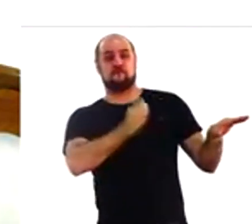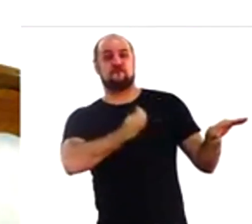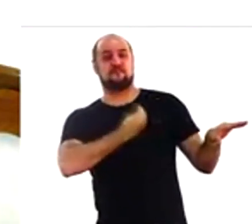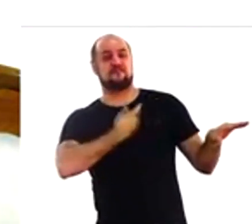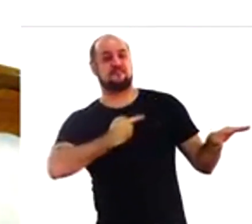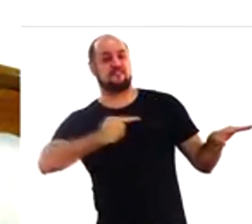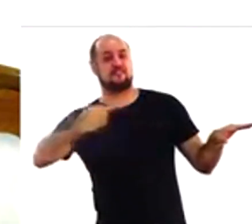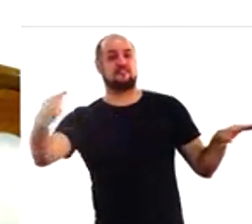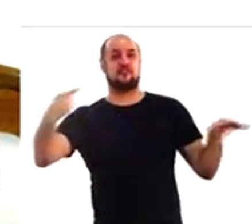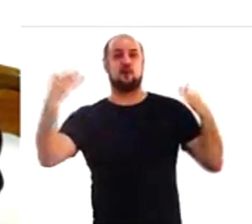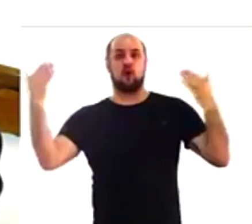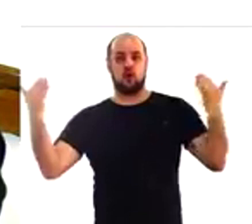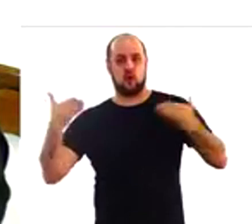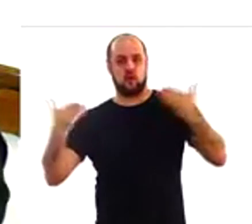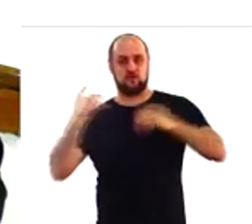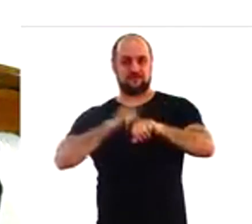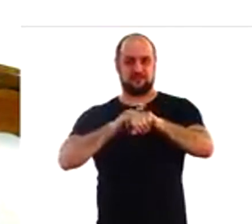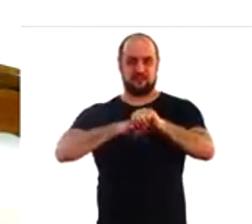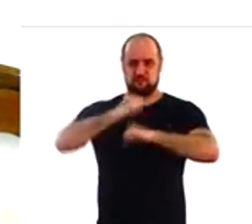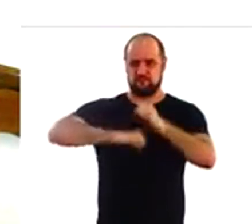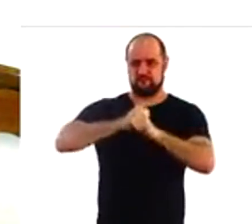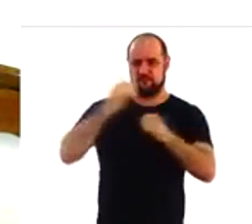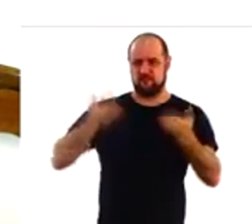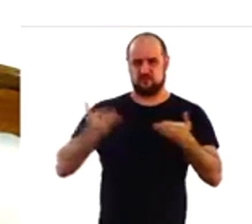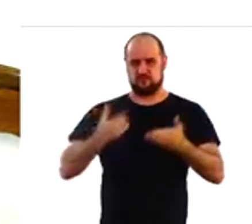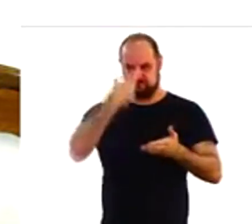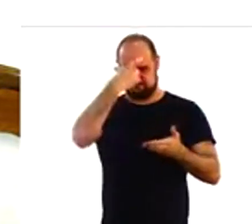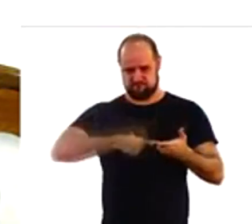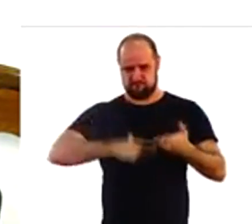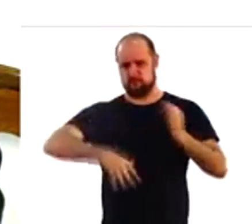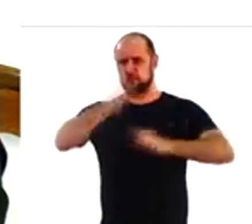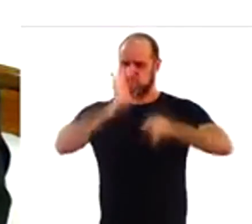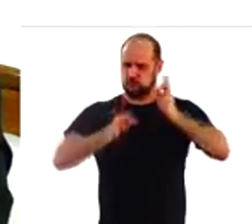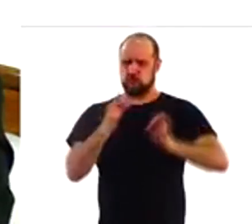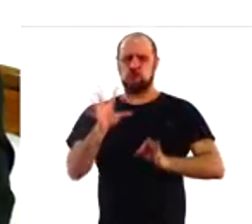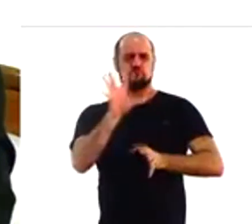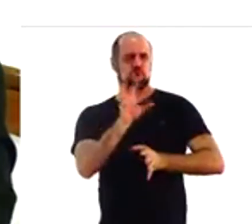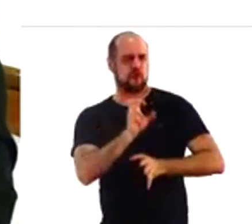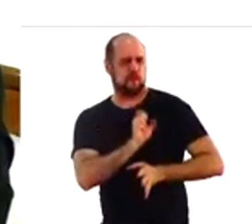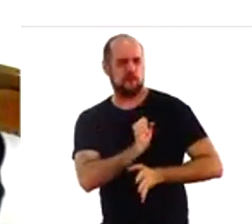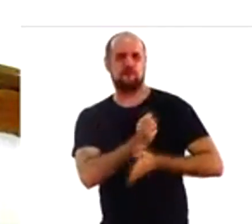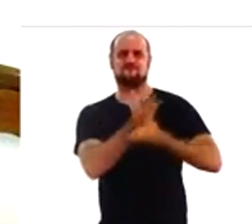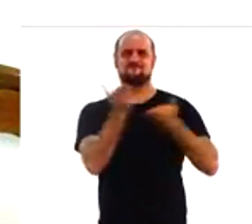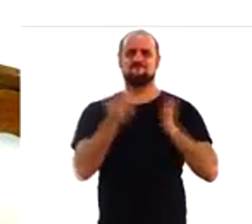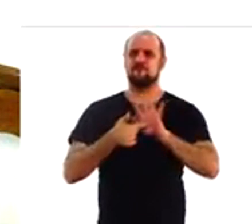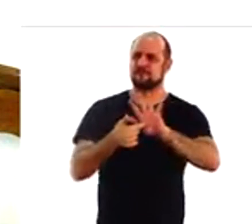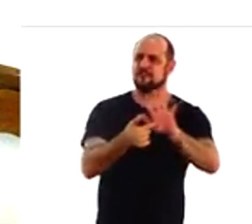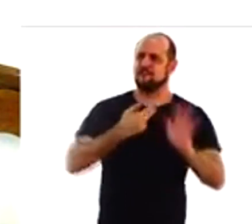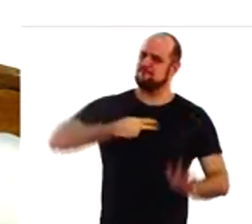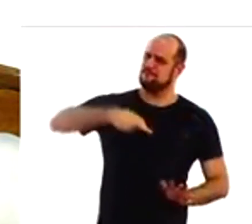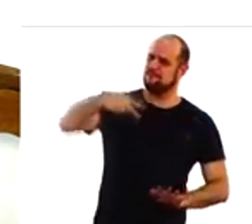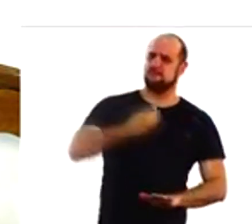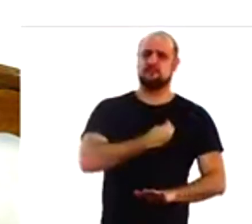no presente século, sensata, justa e piedosamente. Veja a palavra,